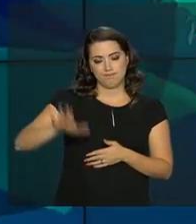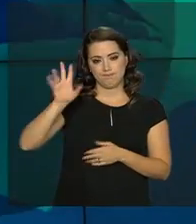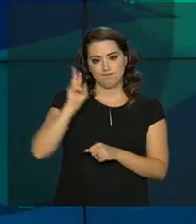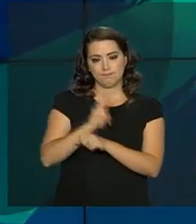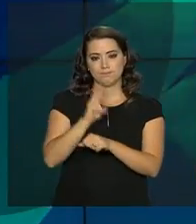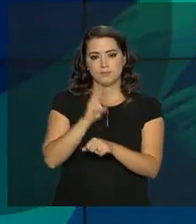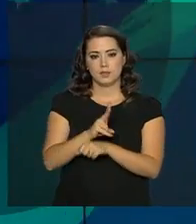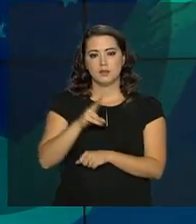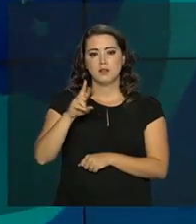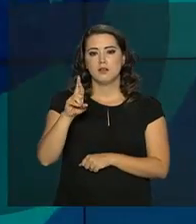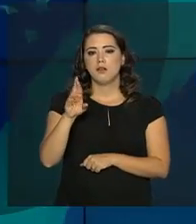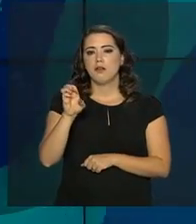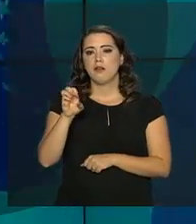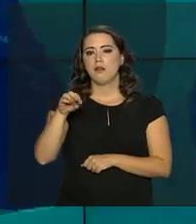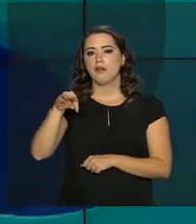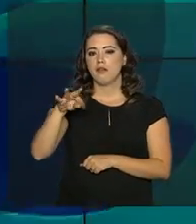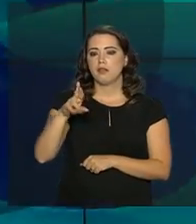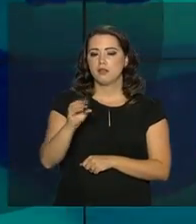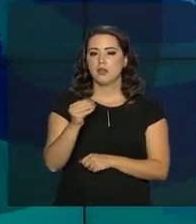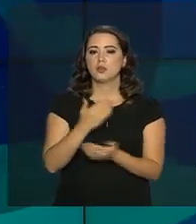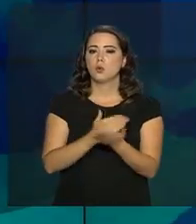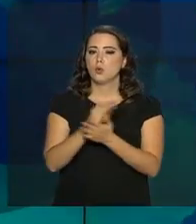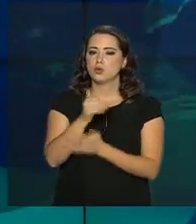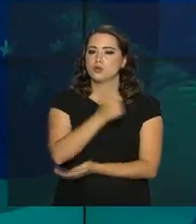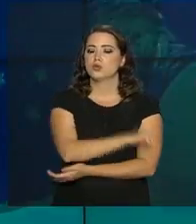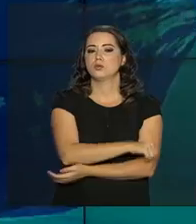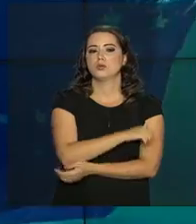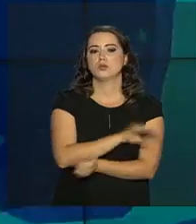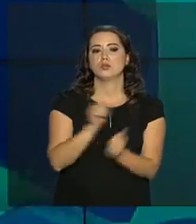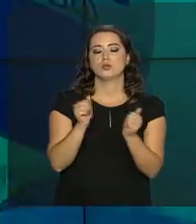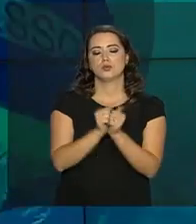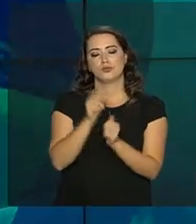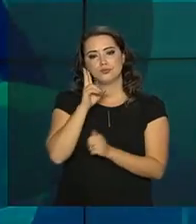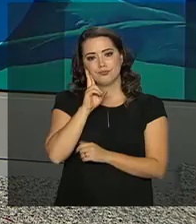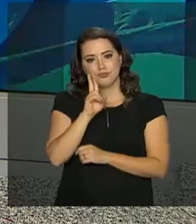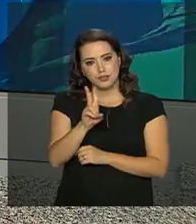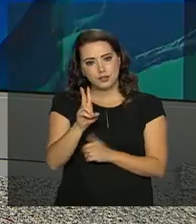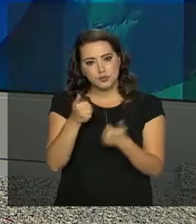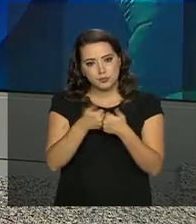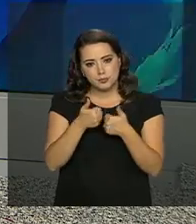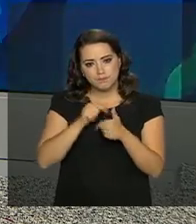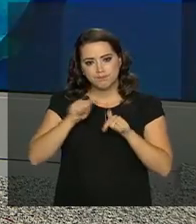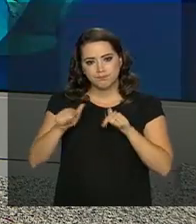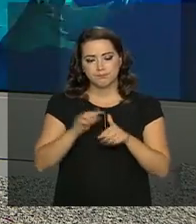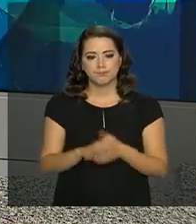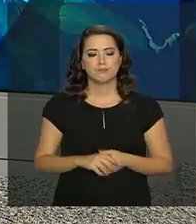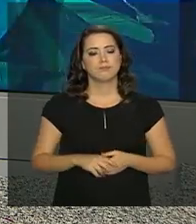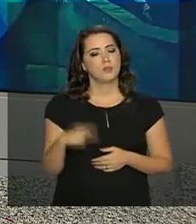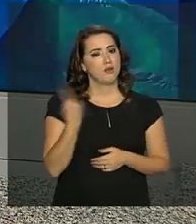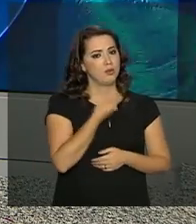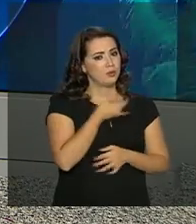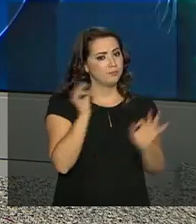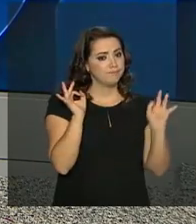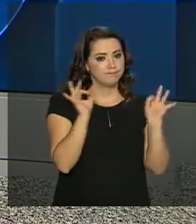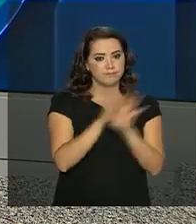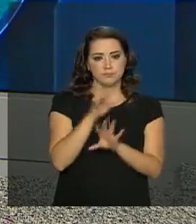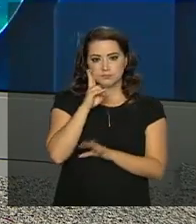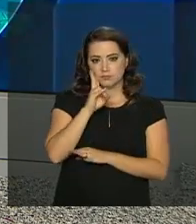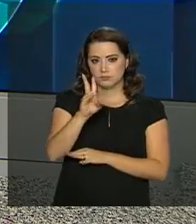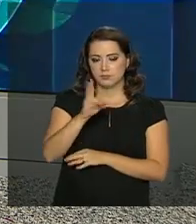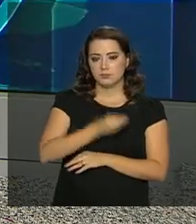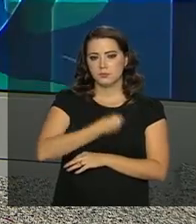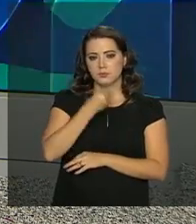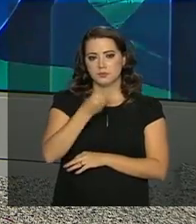renato nilton continua no rio de janeiro acompanhando o trabalho nós ficamos por aqui você